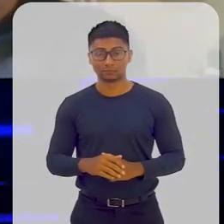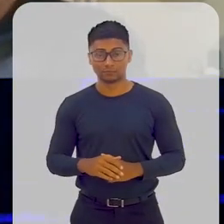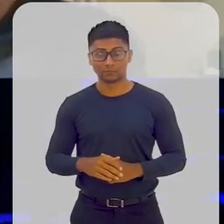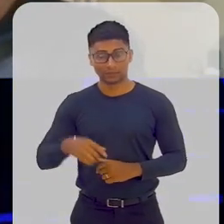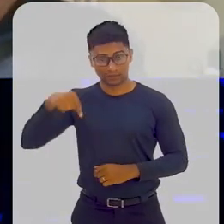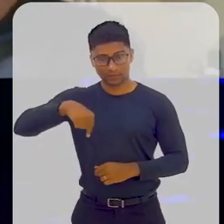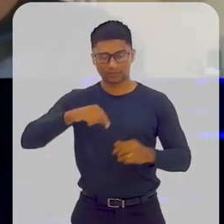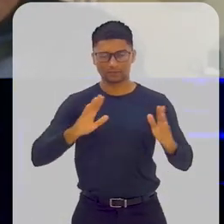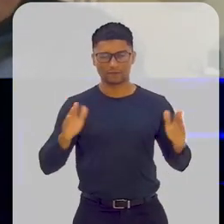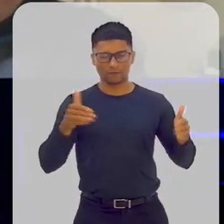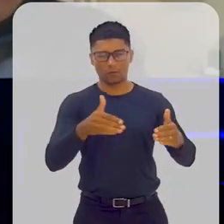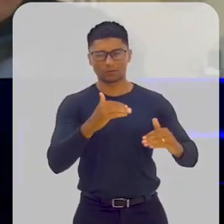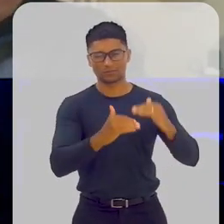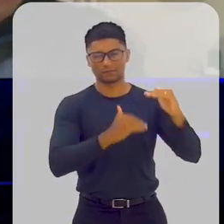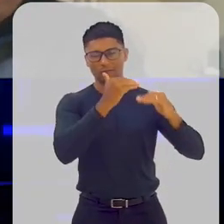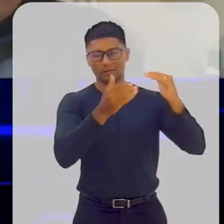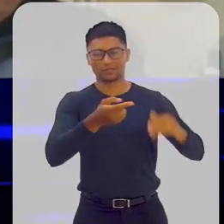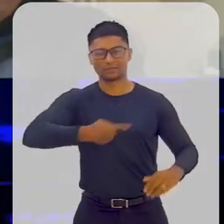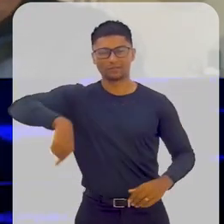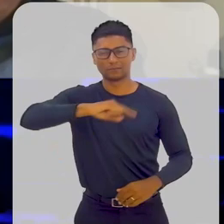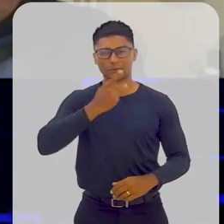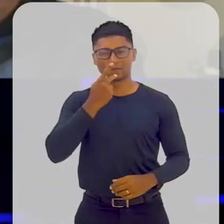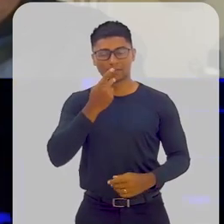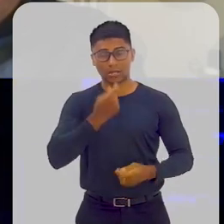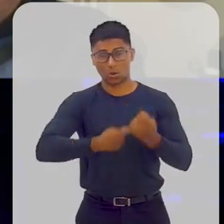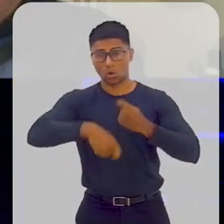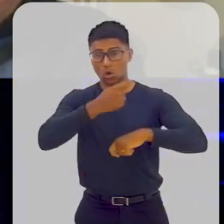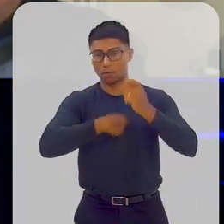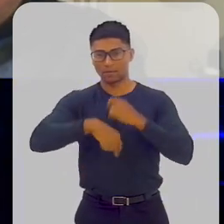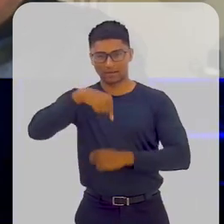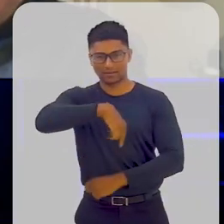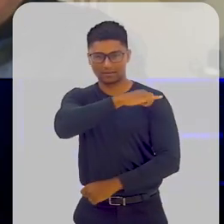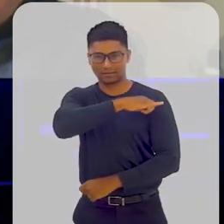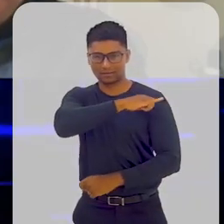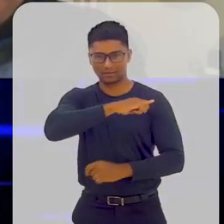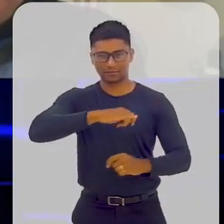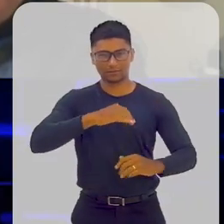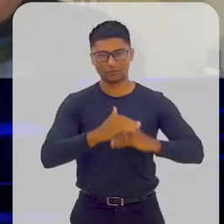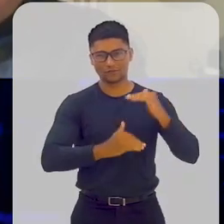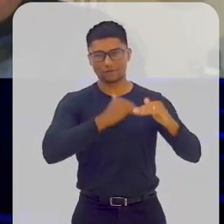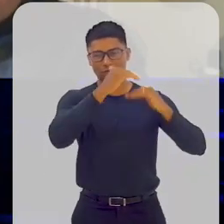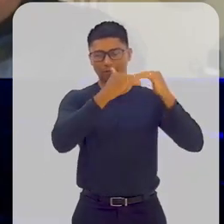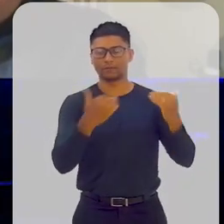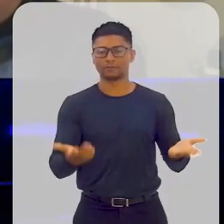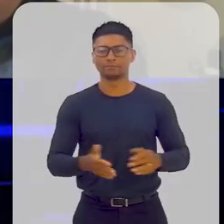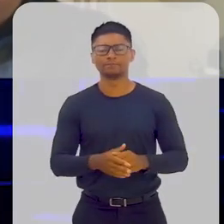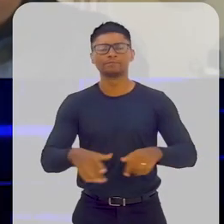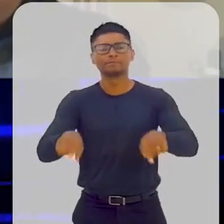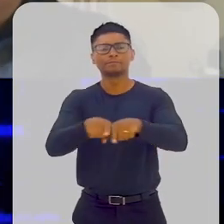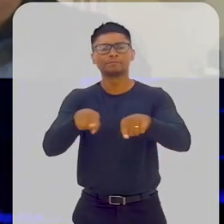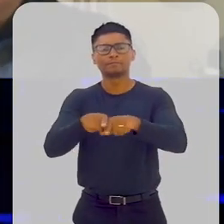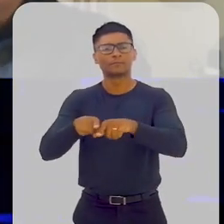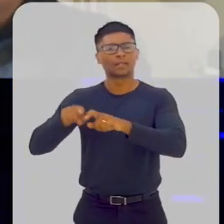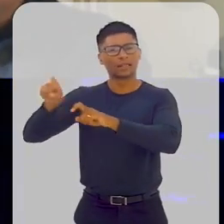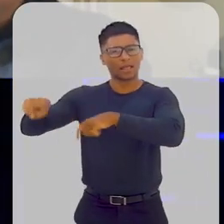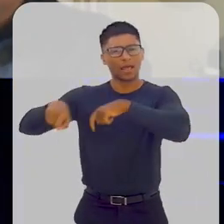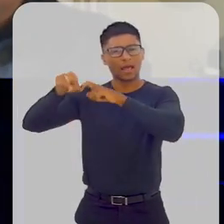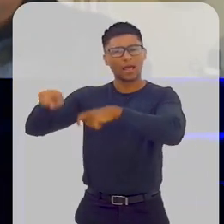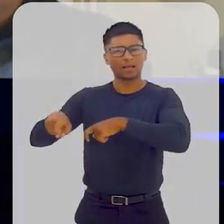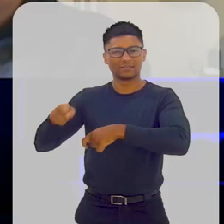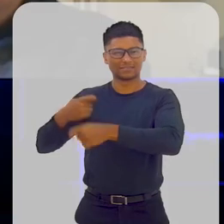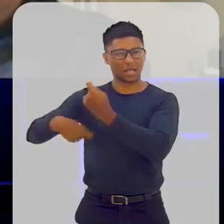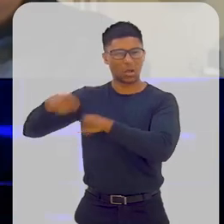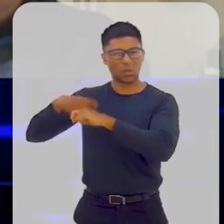A gente fala aqui no Fórum Desenvolvimento sobre desenvolvimento econômico do Estado do Rio. E em relação à Câmara de Agronegócios